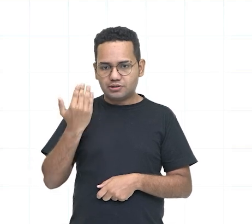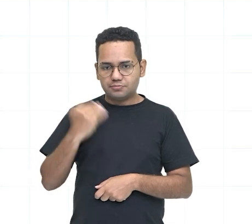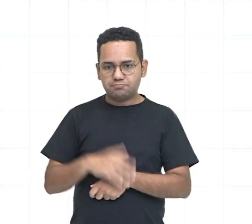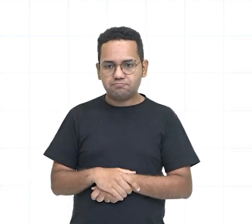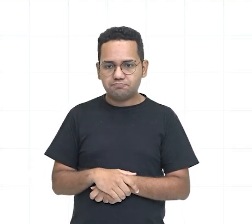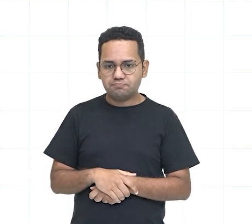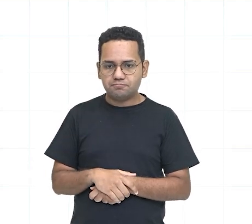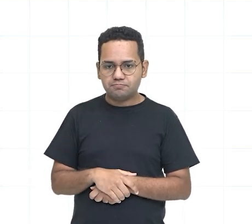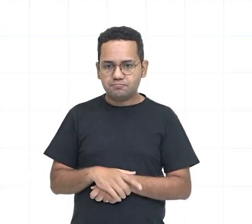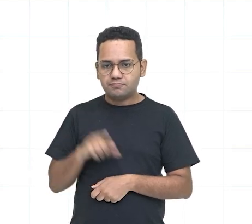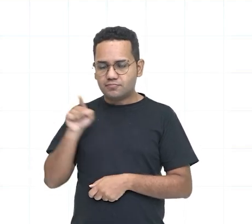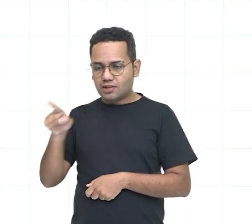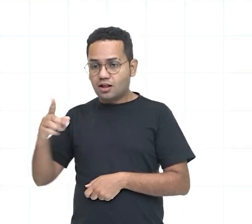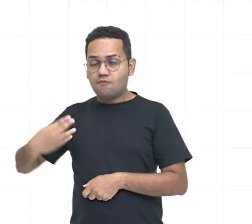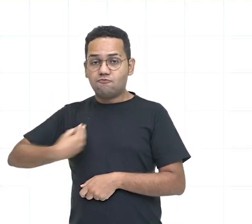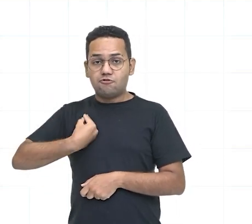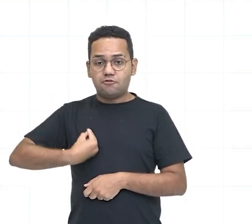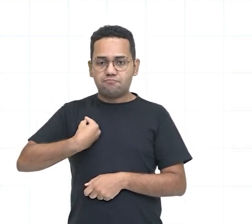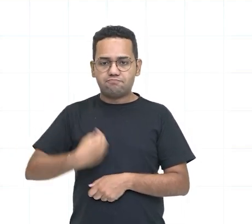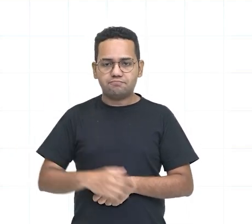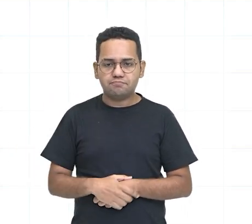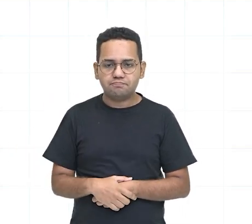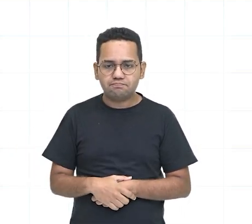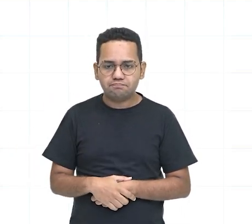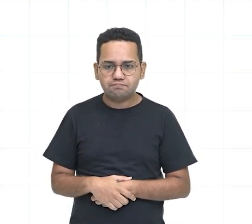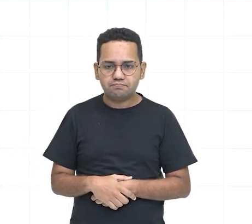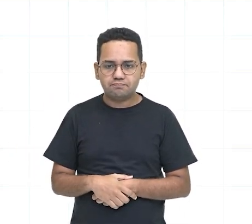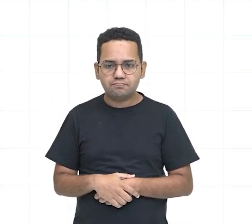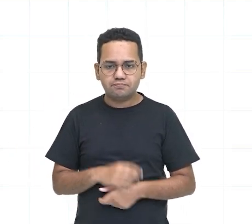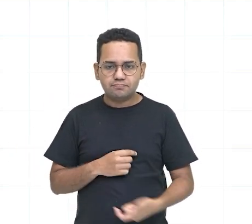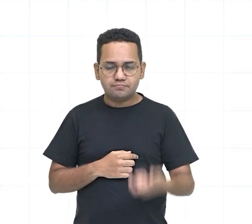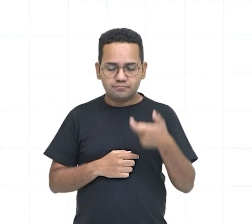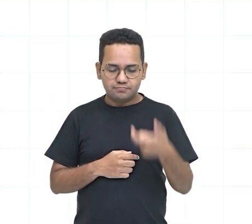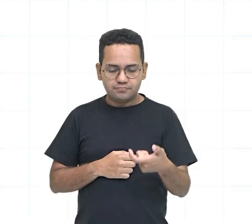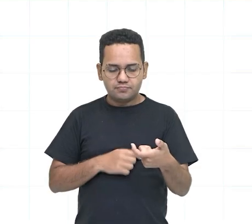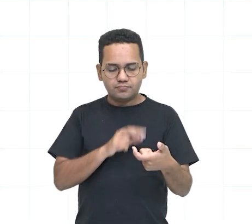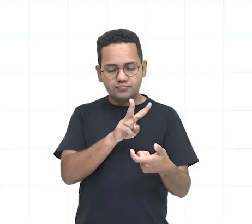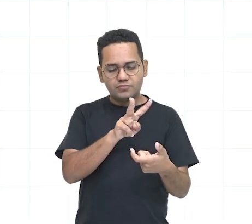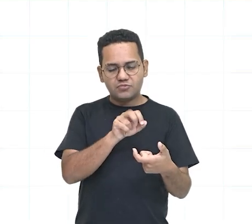To live, lived, viver. Aí eu tenho o verbo to visit,